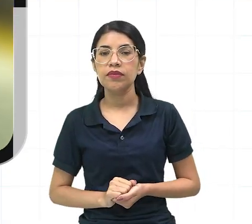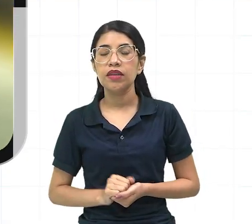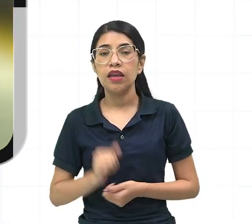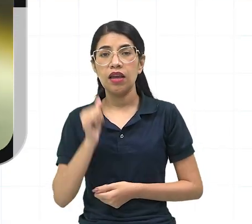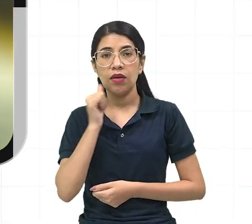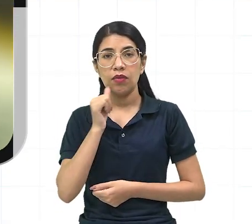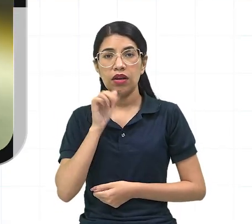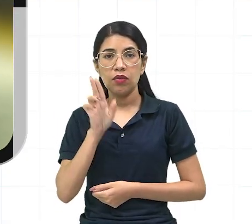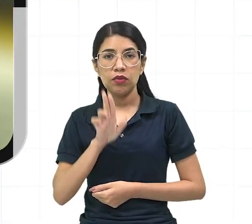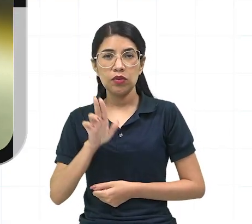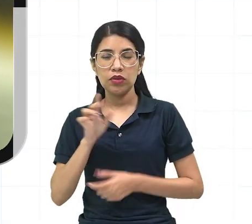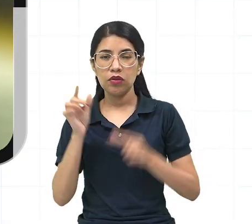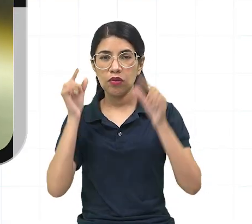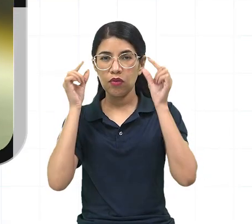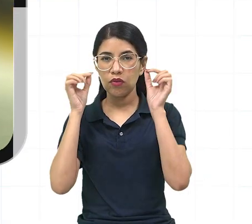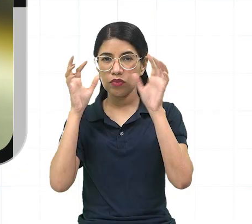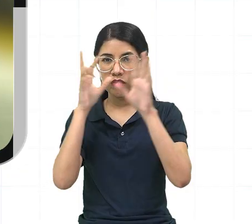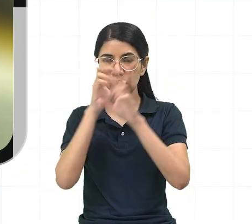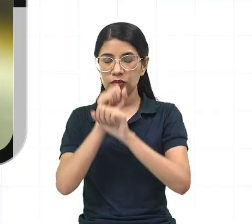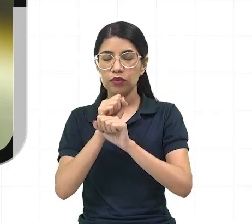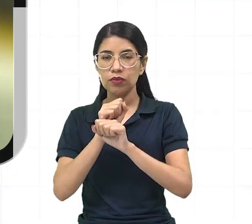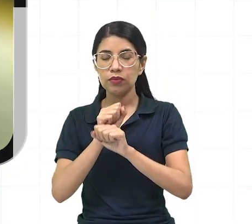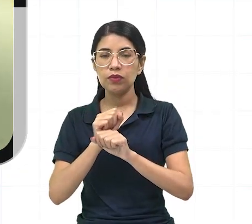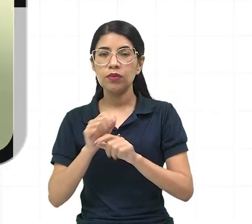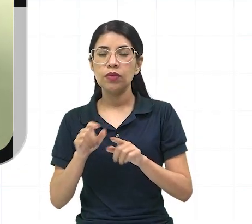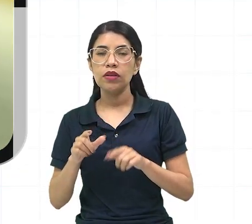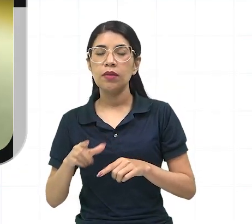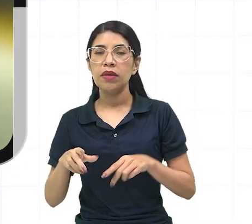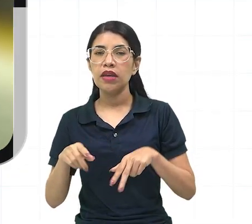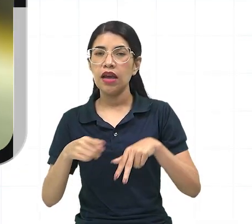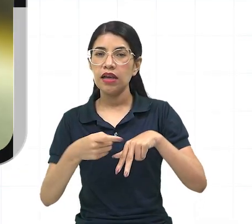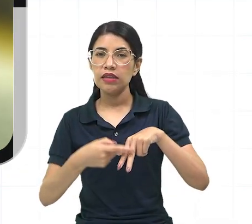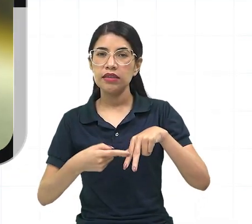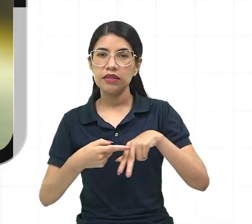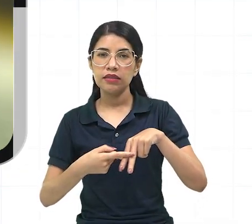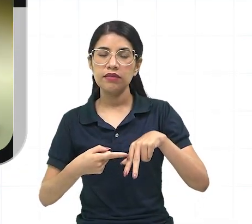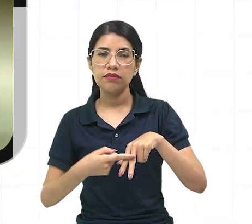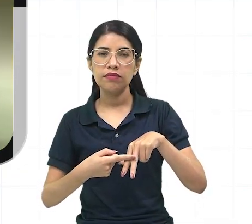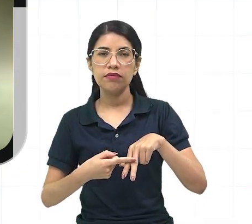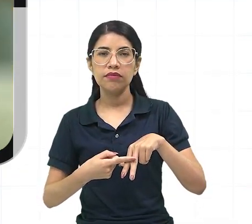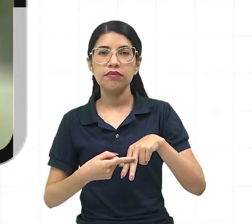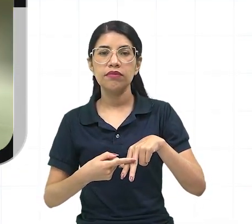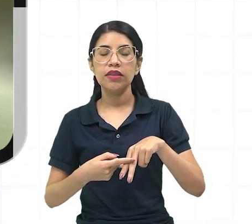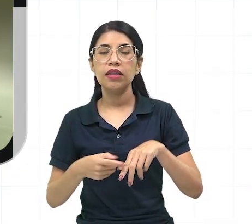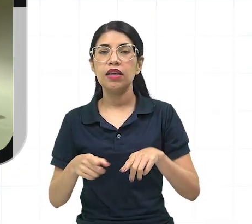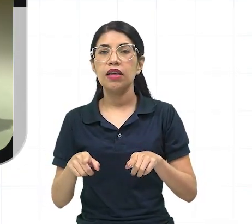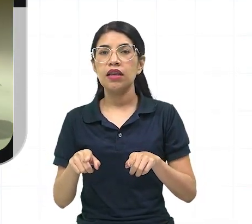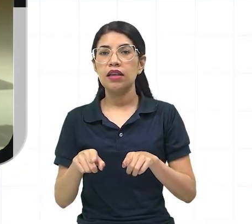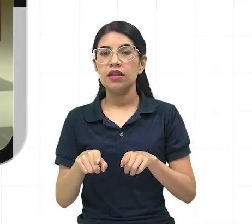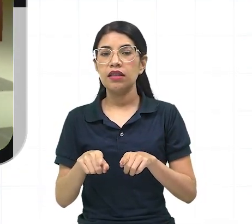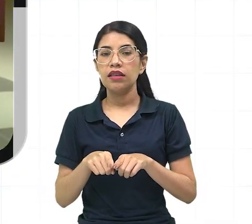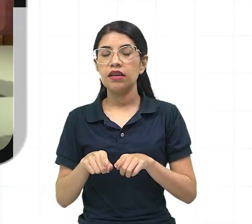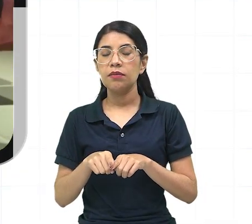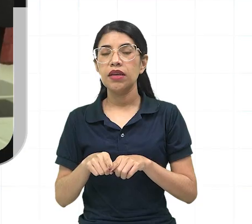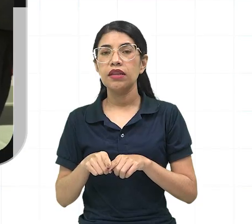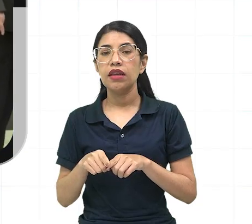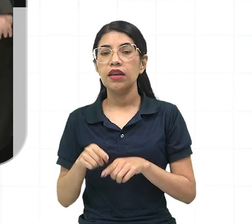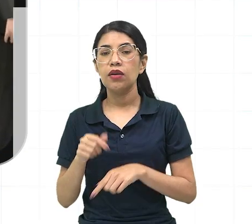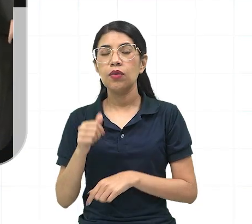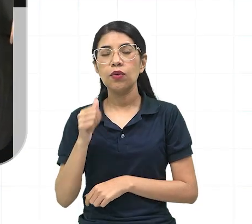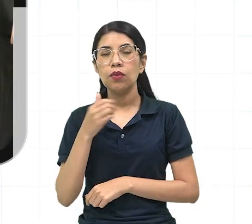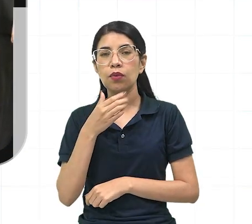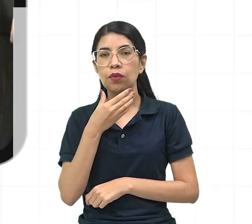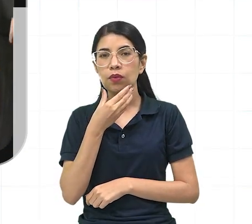mulher tá com um óculos escuro, uma saia mais curta. A gente tem um jovem aqui,